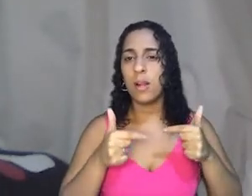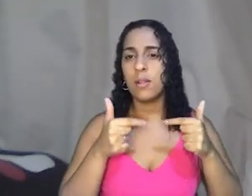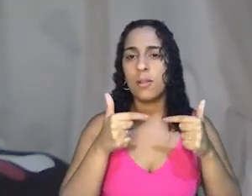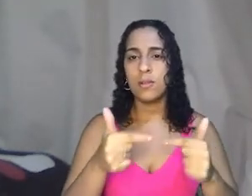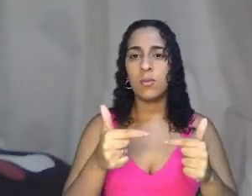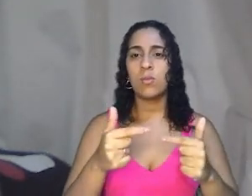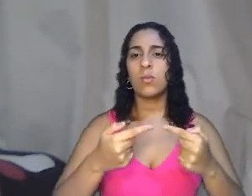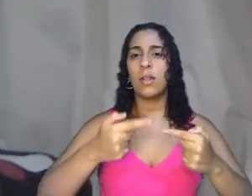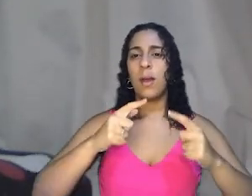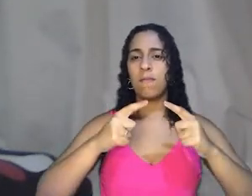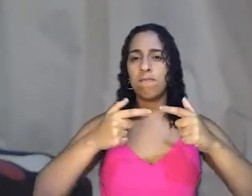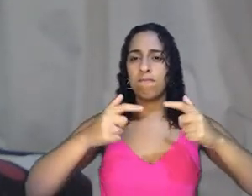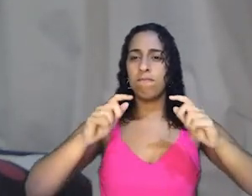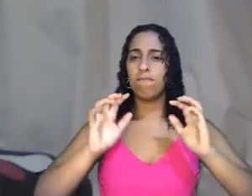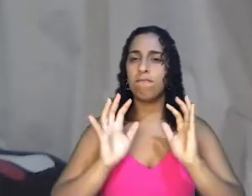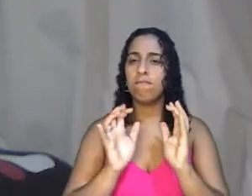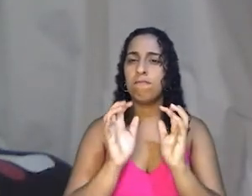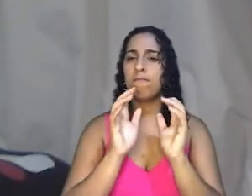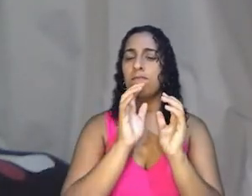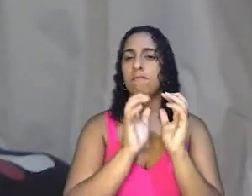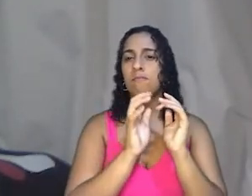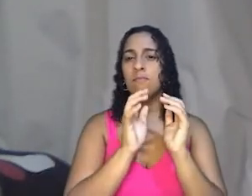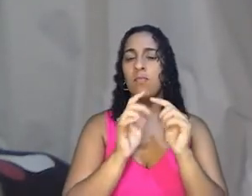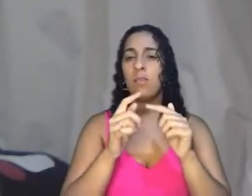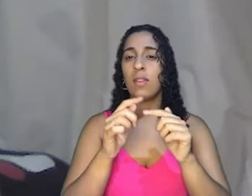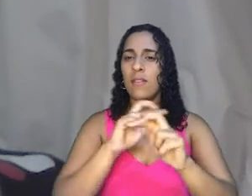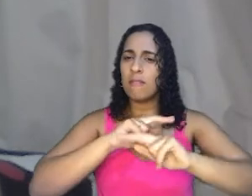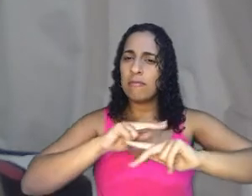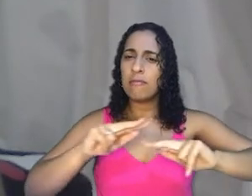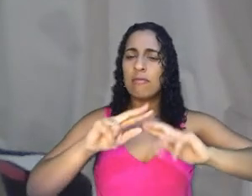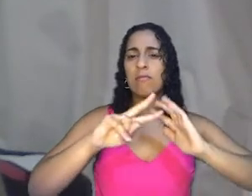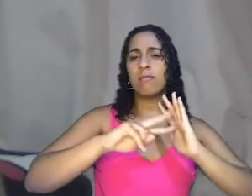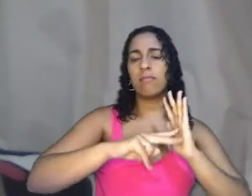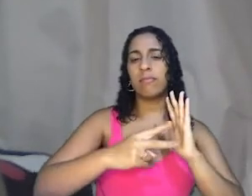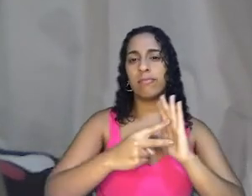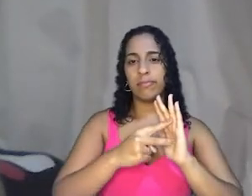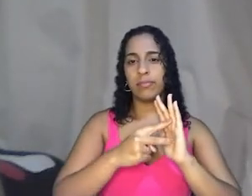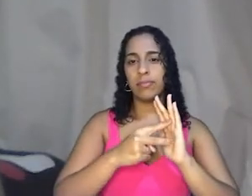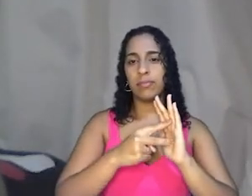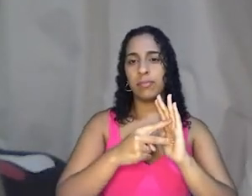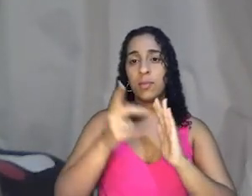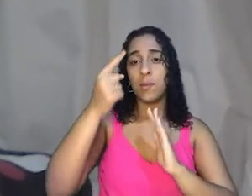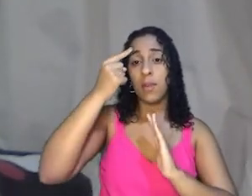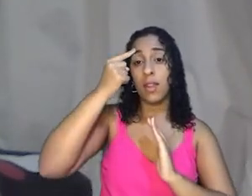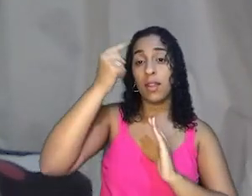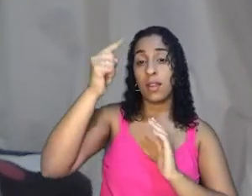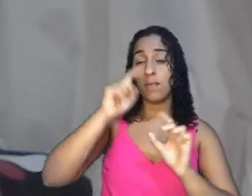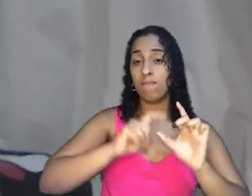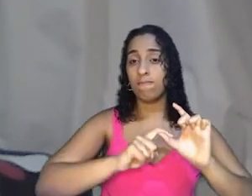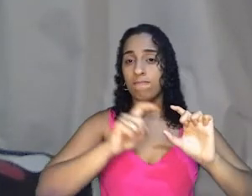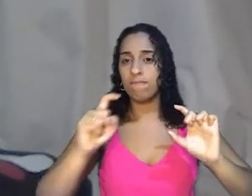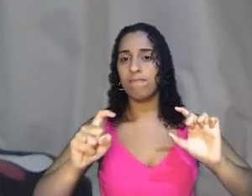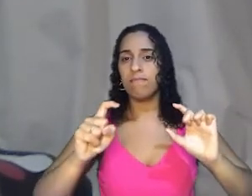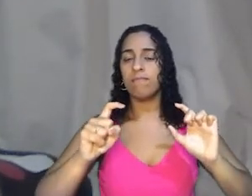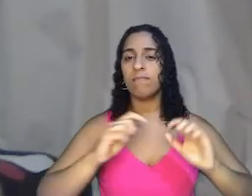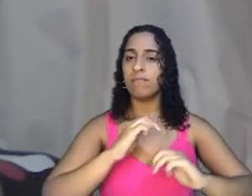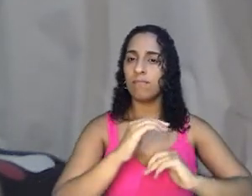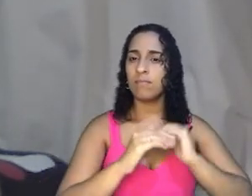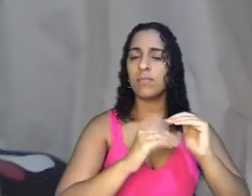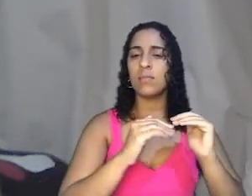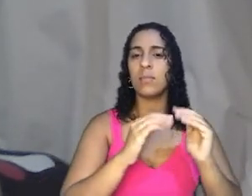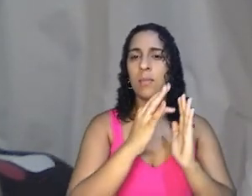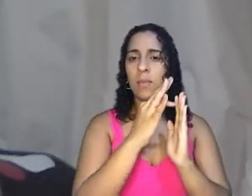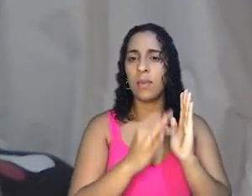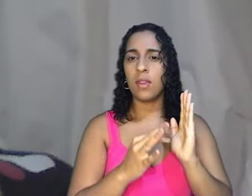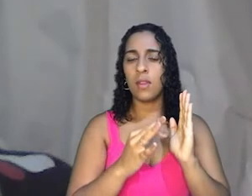por disputas e por significados diversos em e além das ideia da Independência como processo esse texto